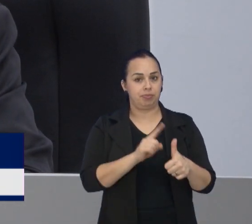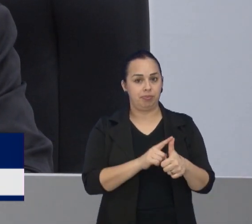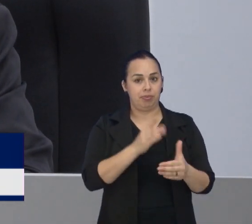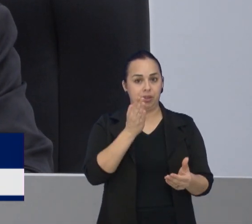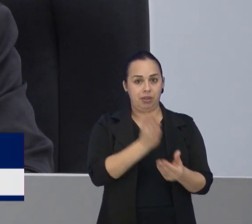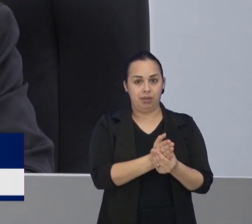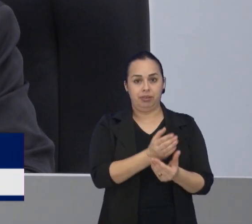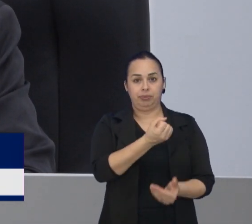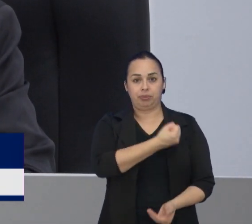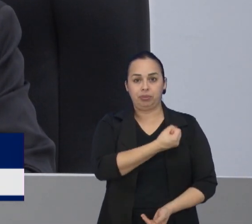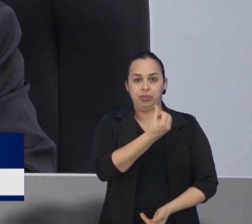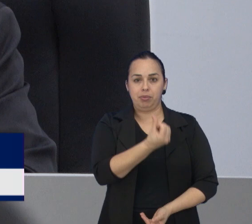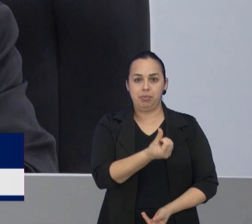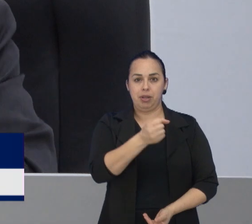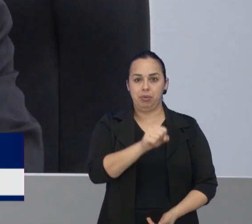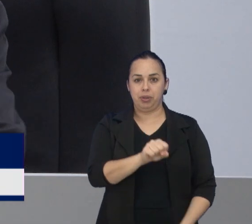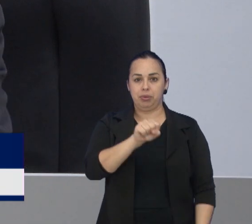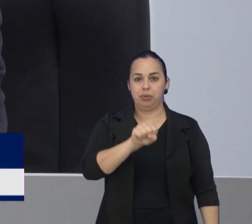Processo número